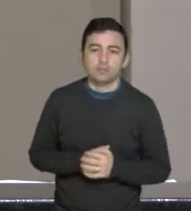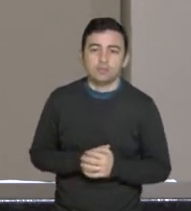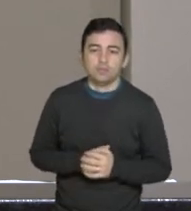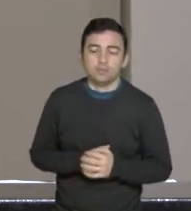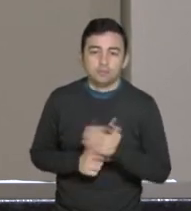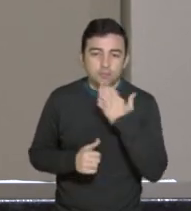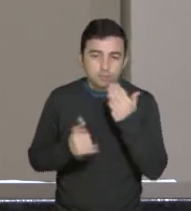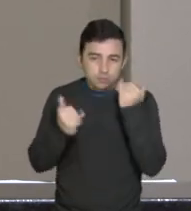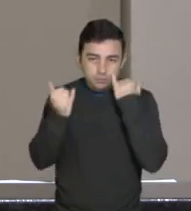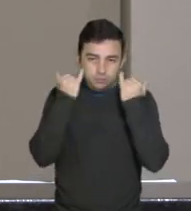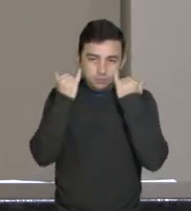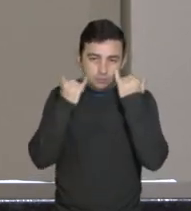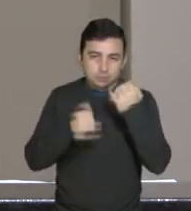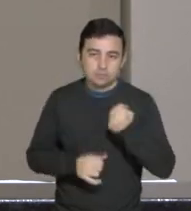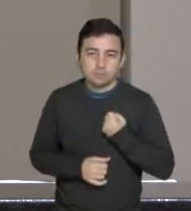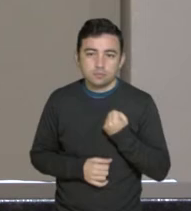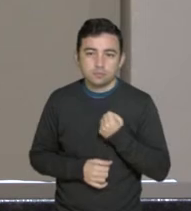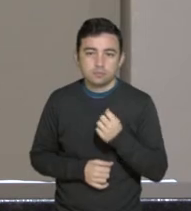Pedido de informação